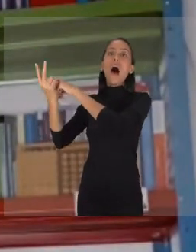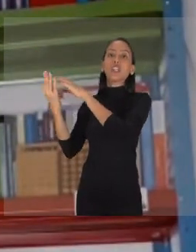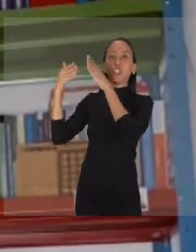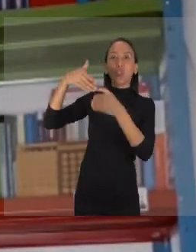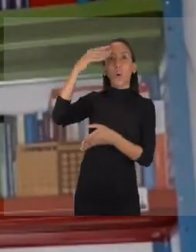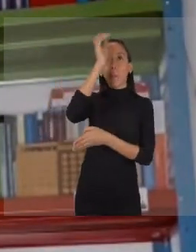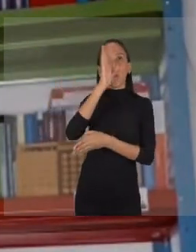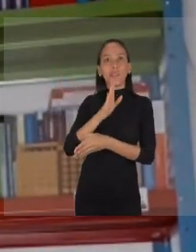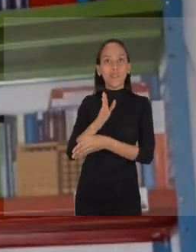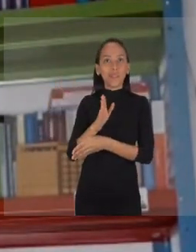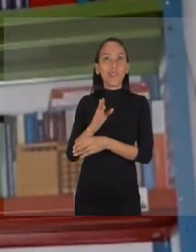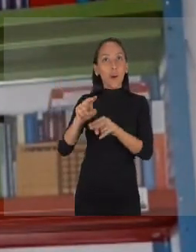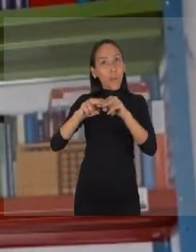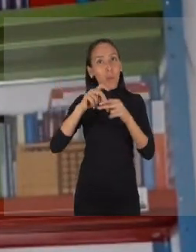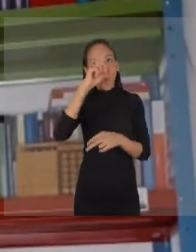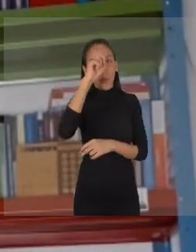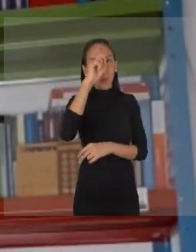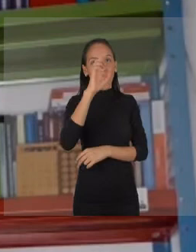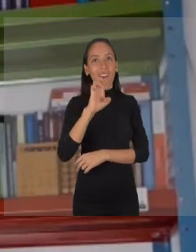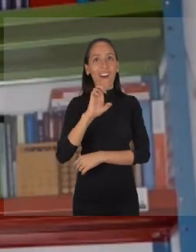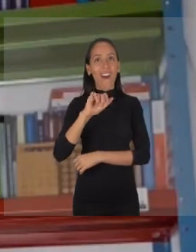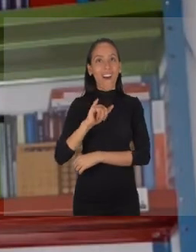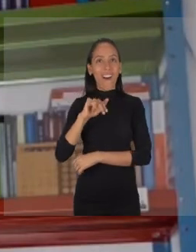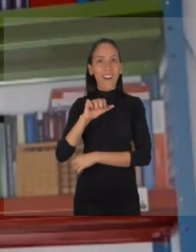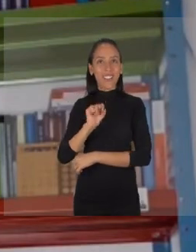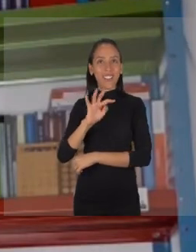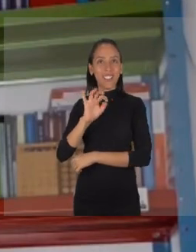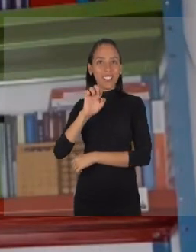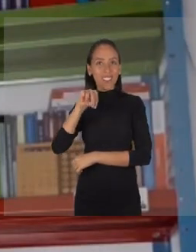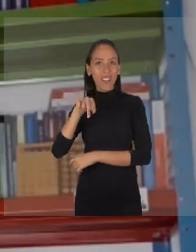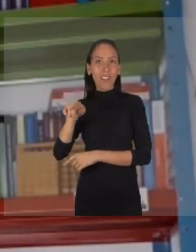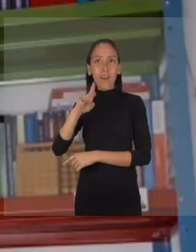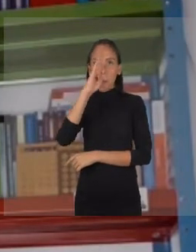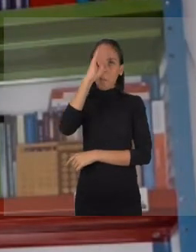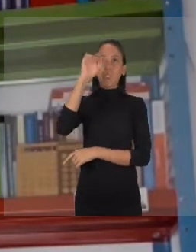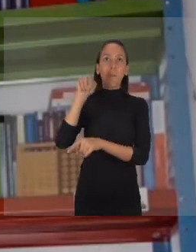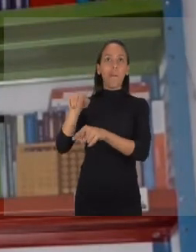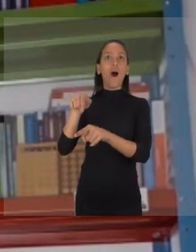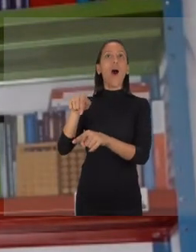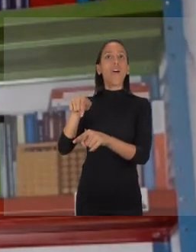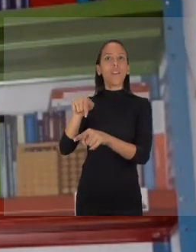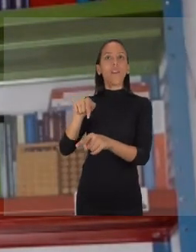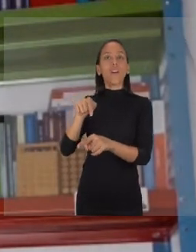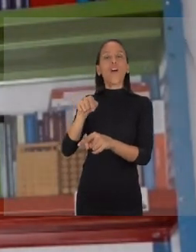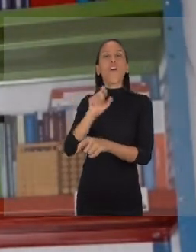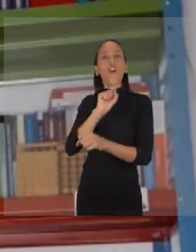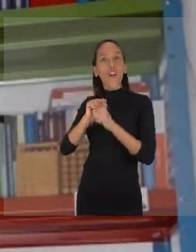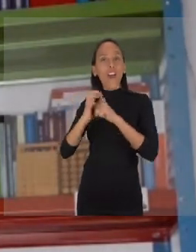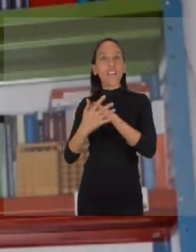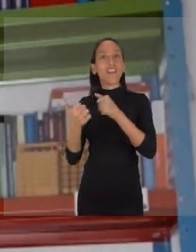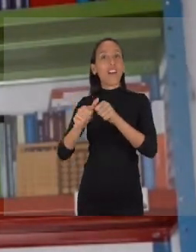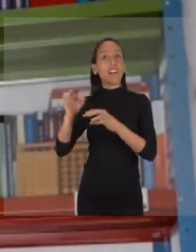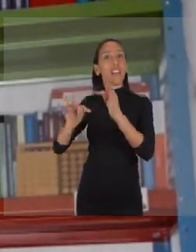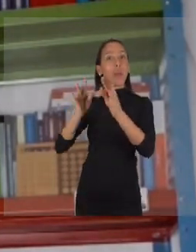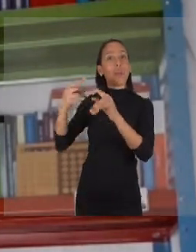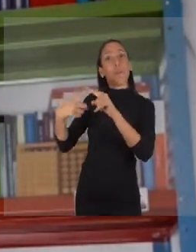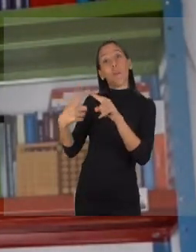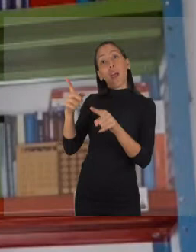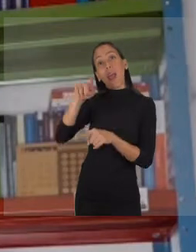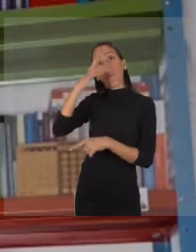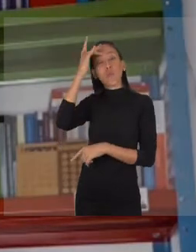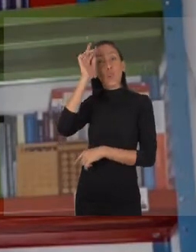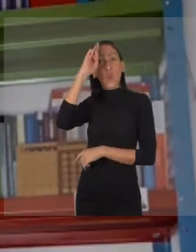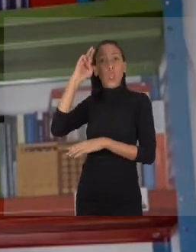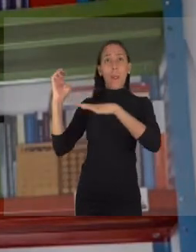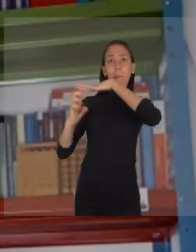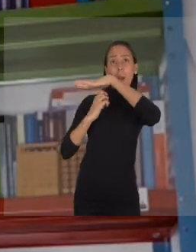que, inicialmente, o Einstein foi um grande centro de tratamento de pessoas com Covid, porque eram empresários, filhos de